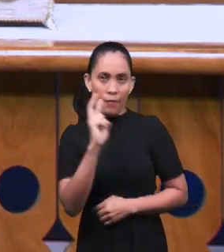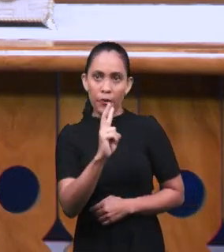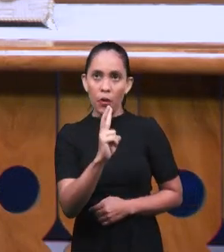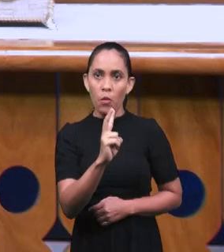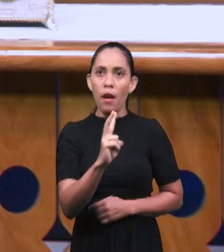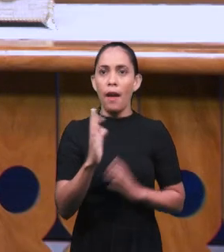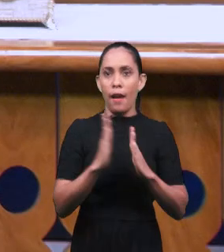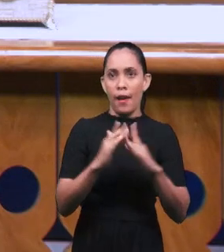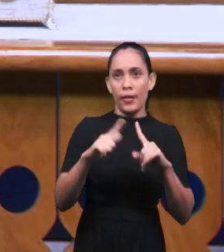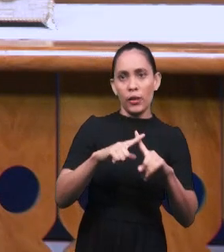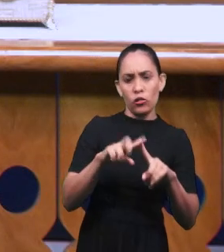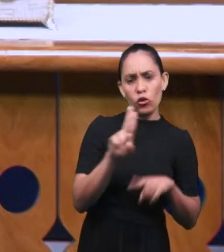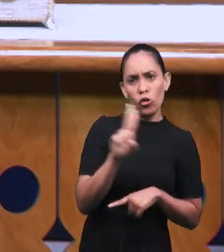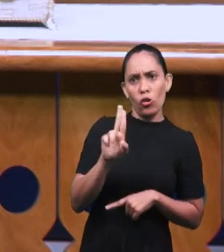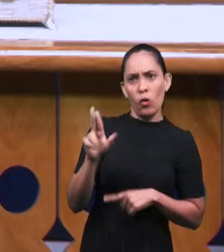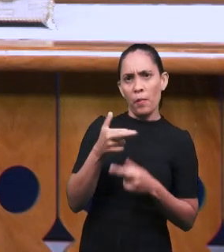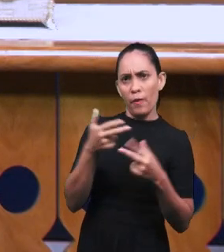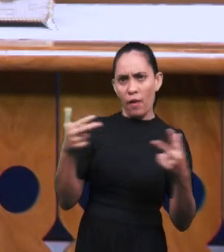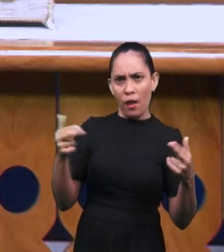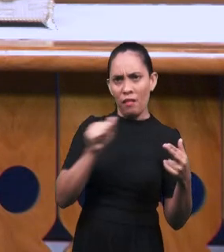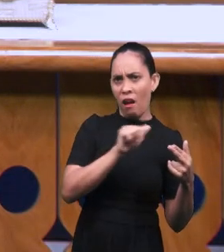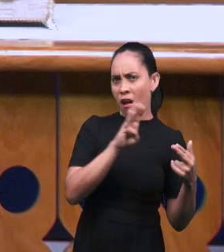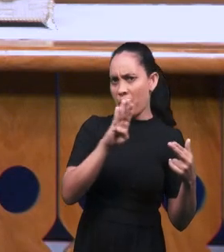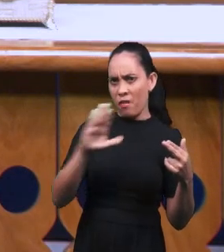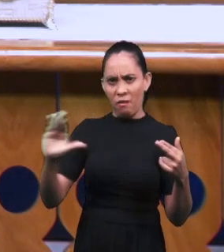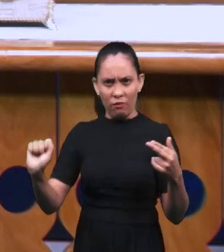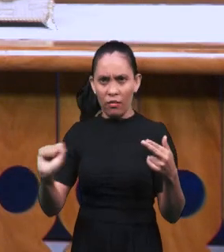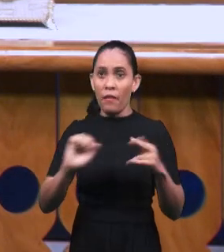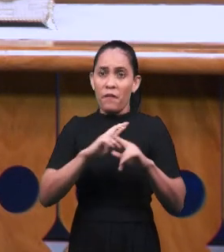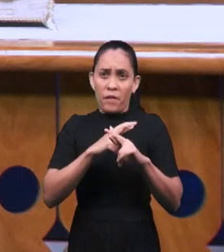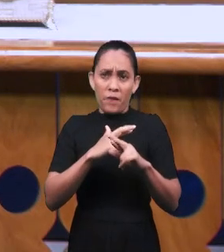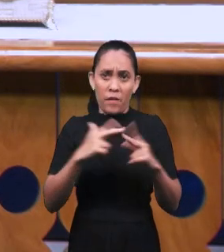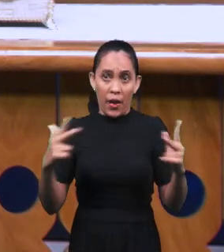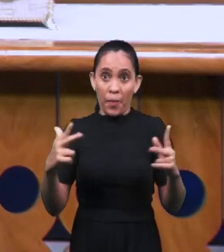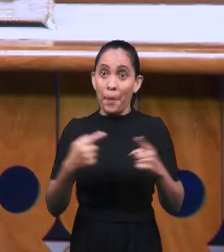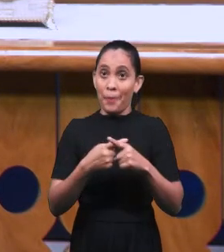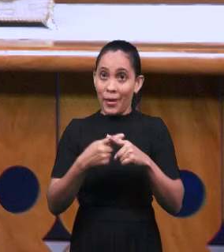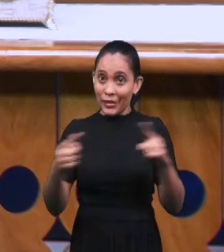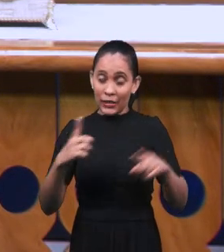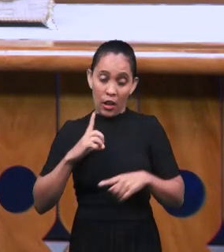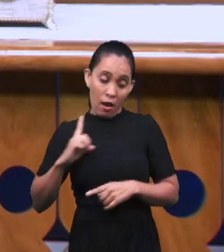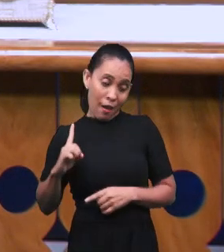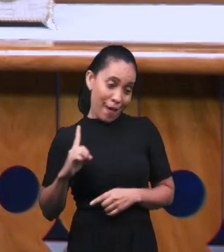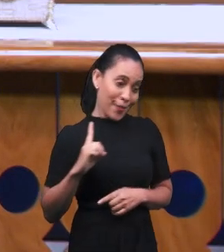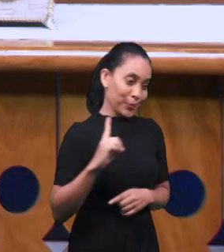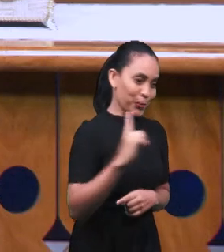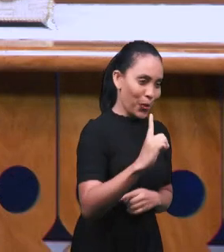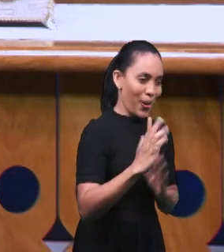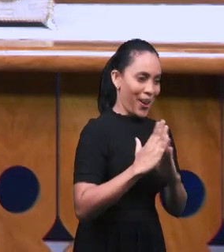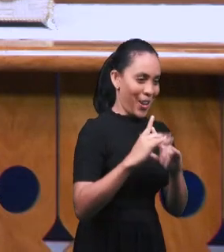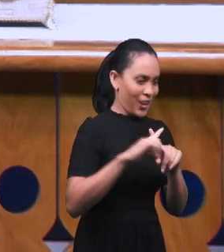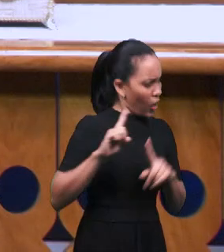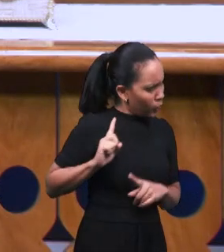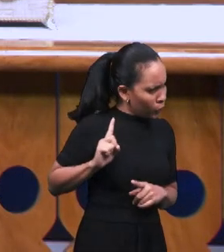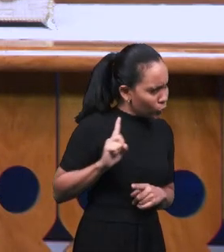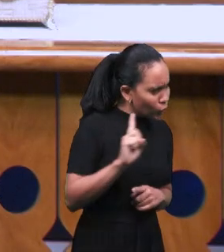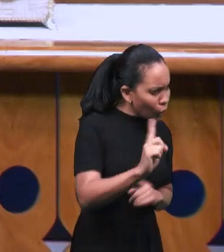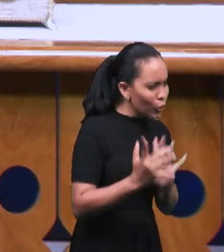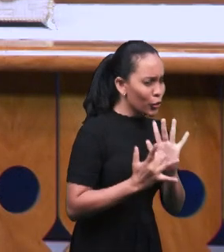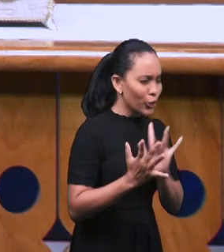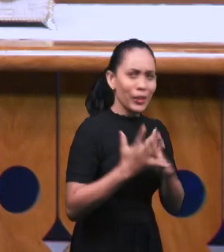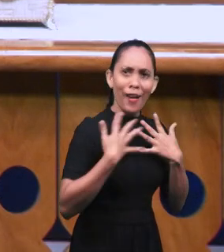a igreja B ou C, mas ela entrou nessa igreja e aceitou Jesus ali. No outro